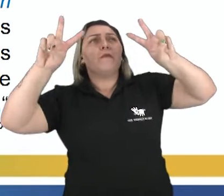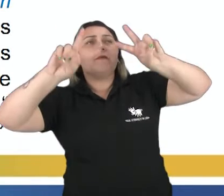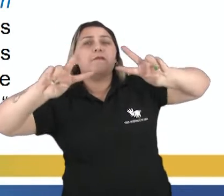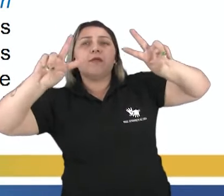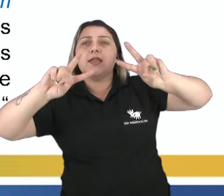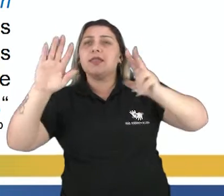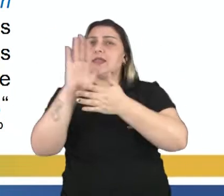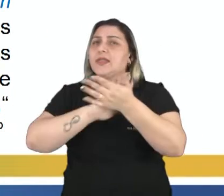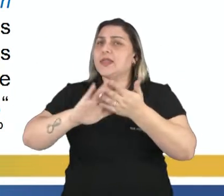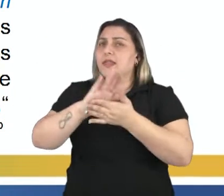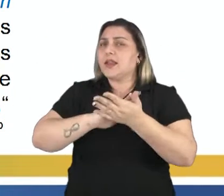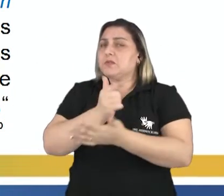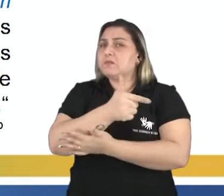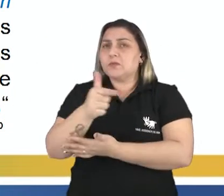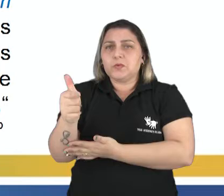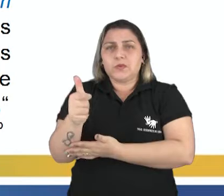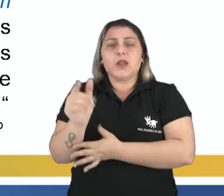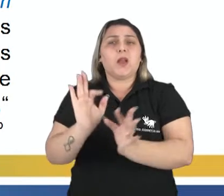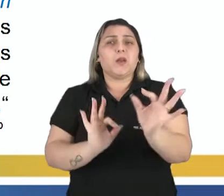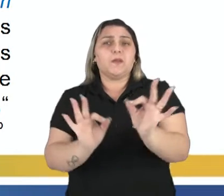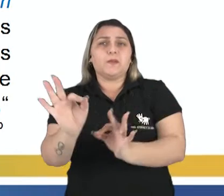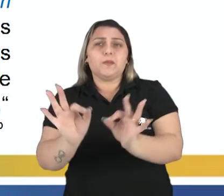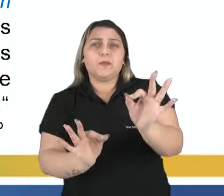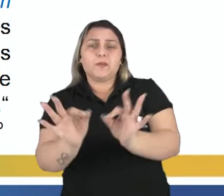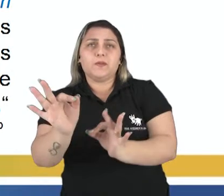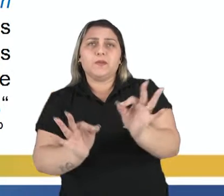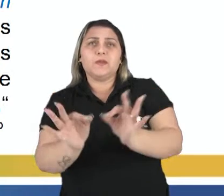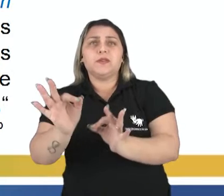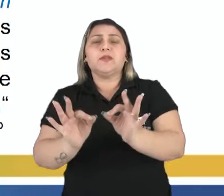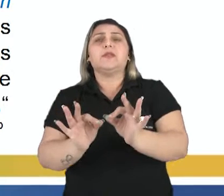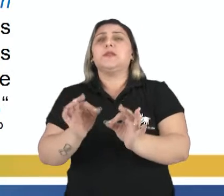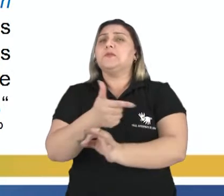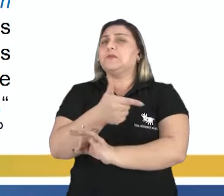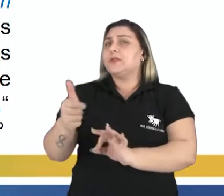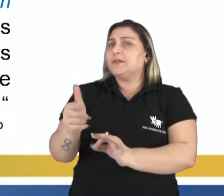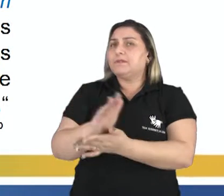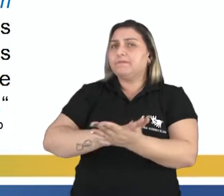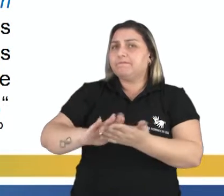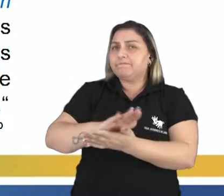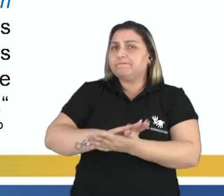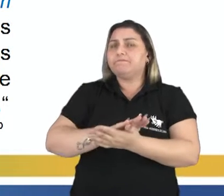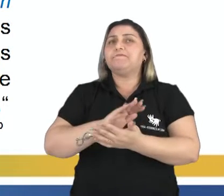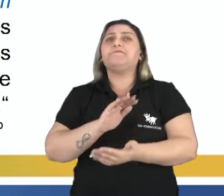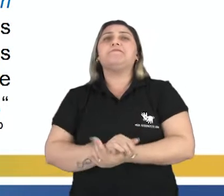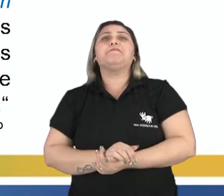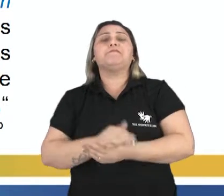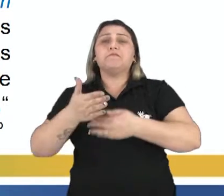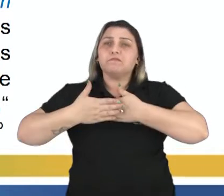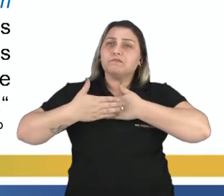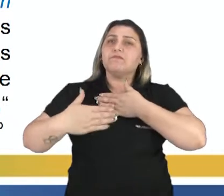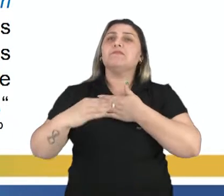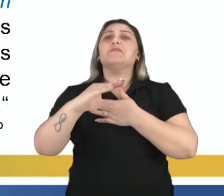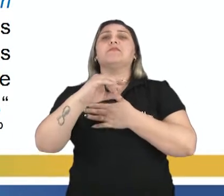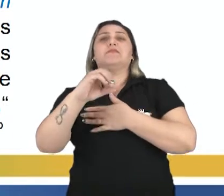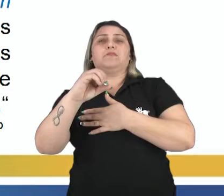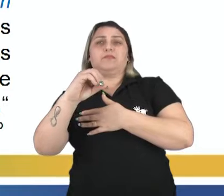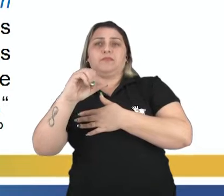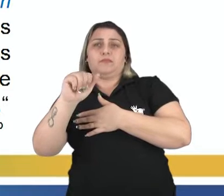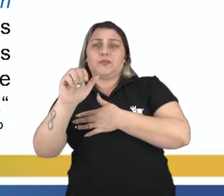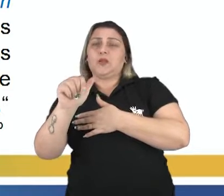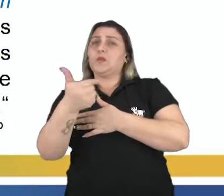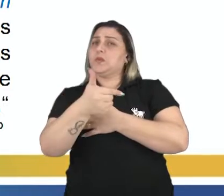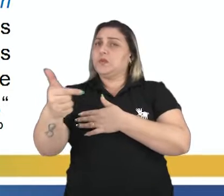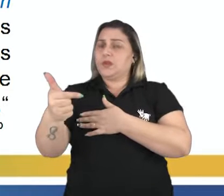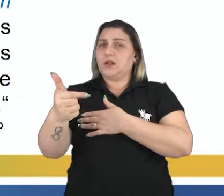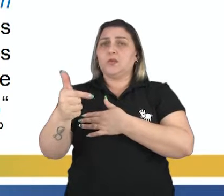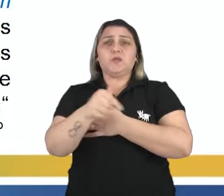né? Uma coisa que não tem ordem, não tem organização. Então ele parte do caos, ele parte daquilo que